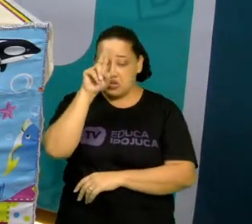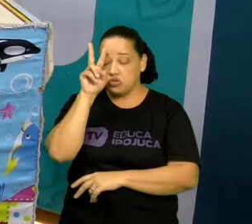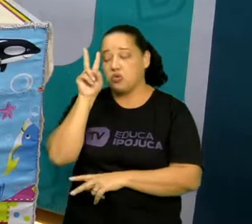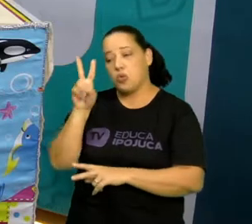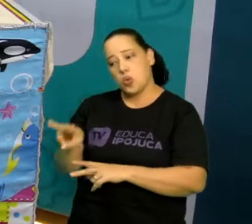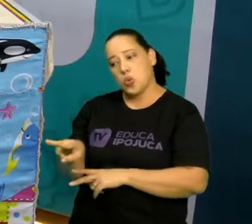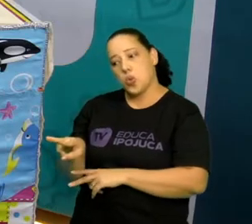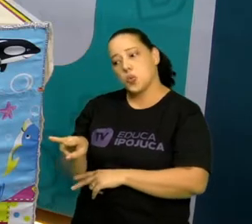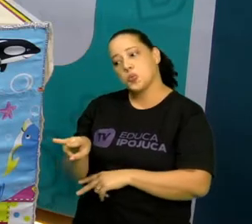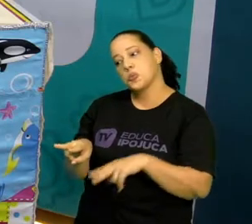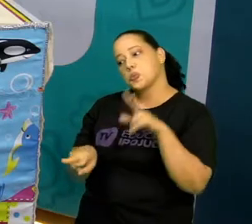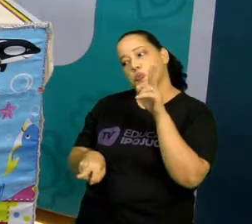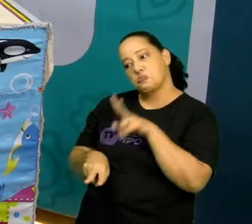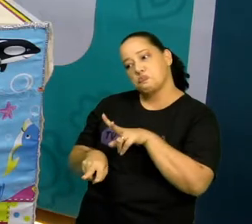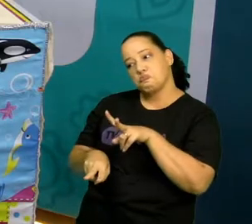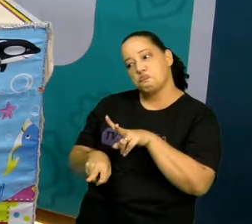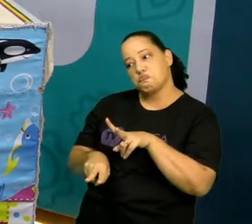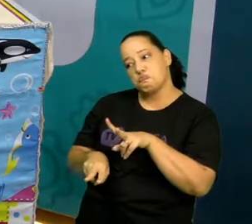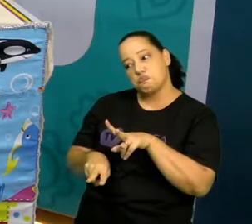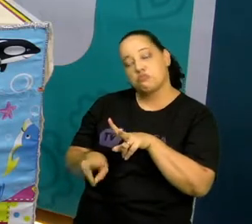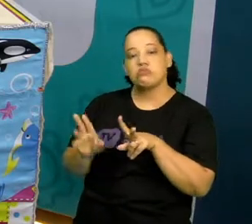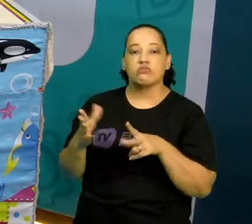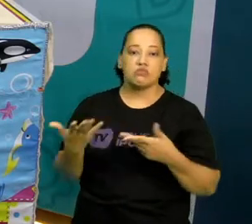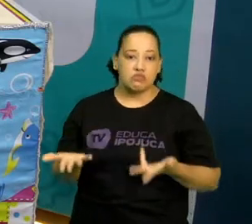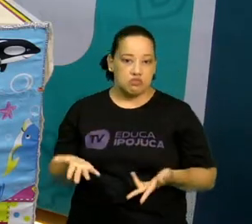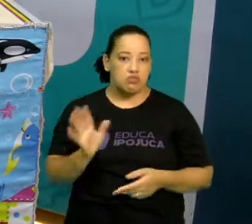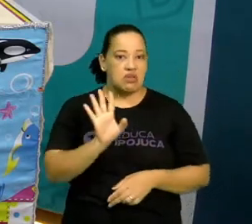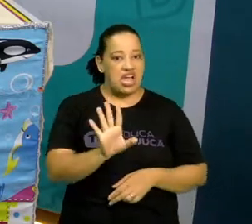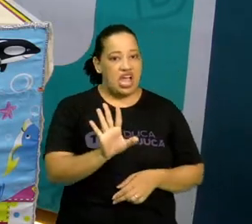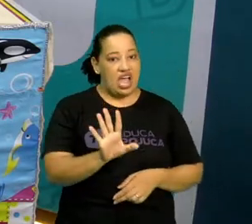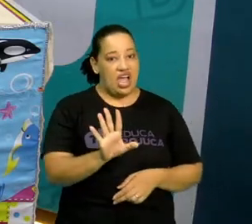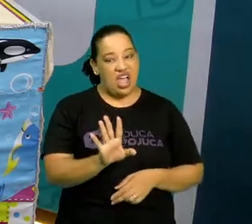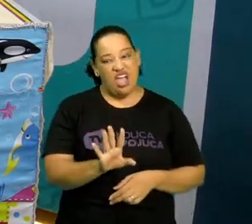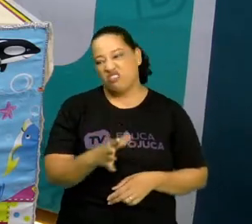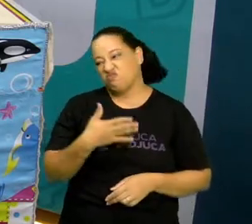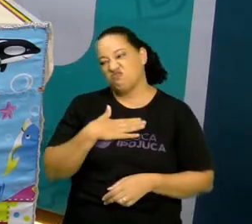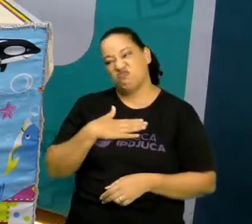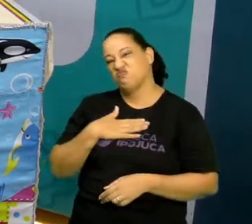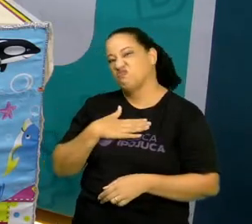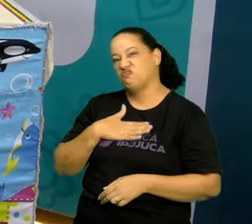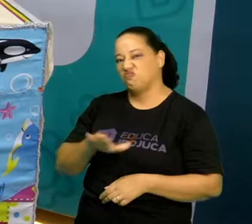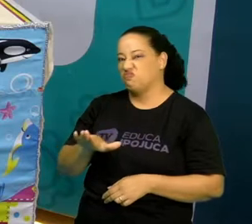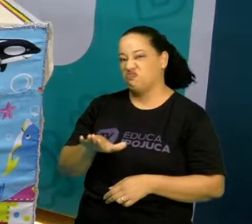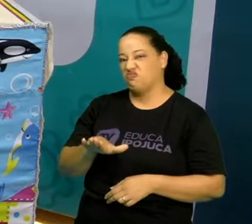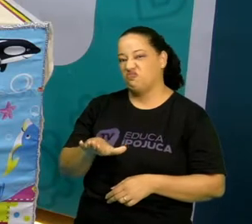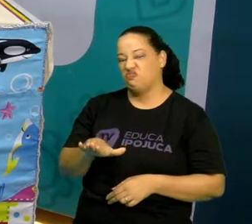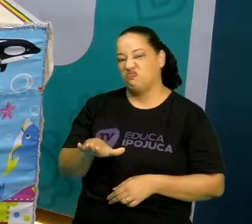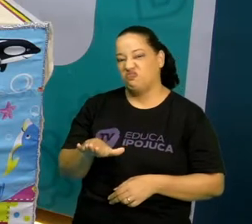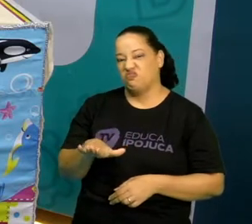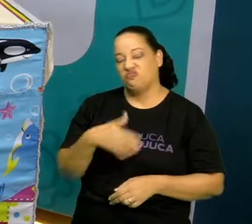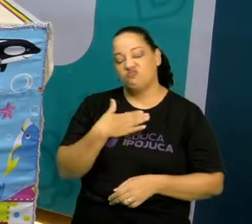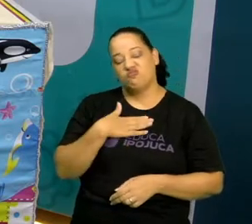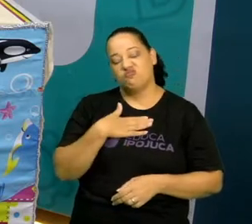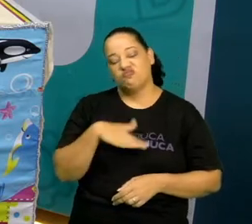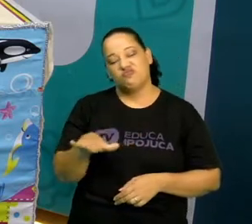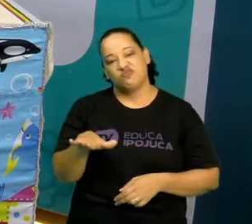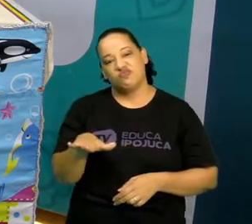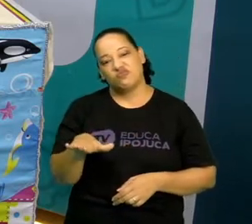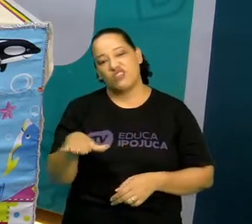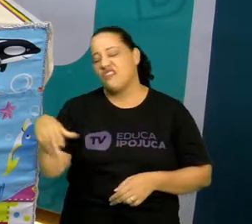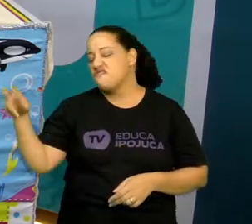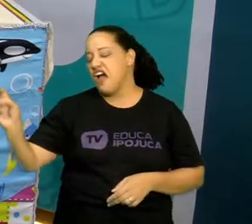novamente. Mas aí, criançada, ela não se agradou do cachorro. E mandou: